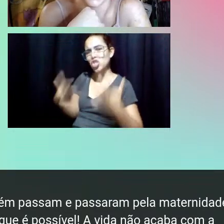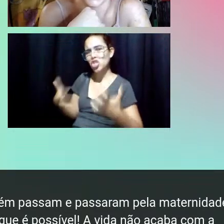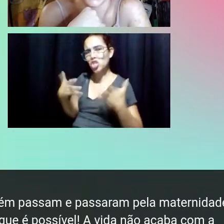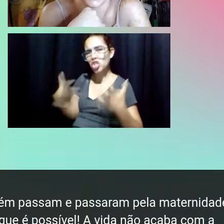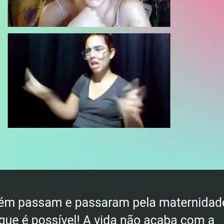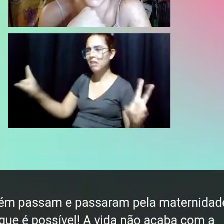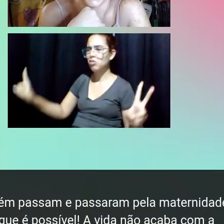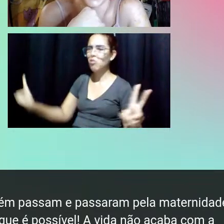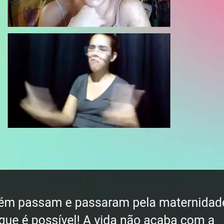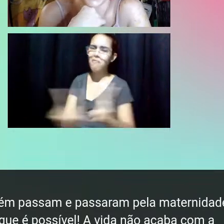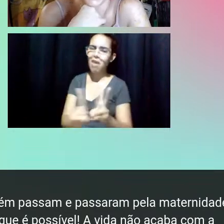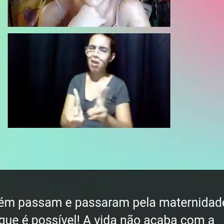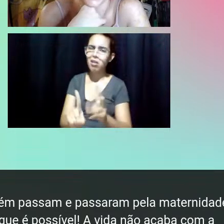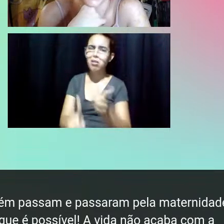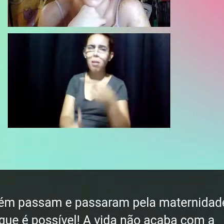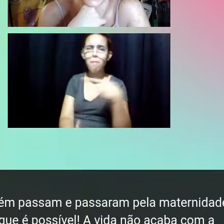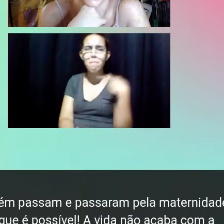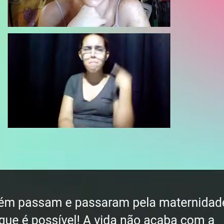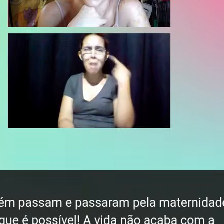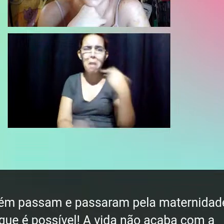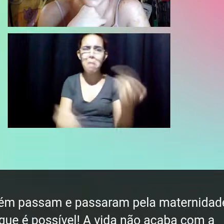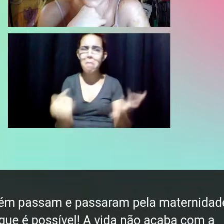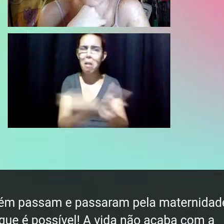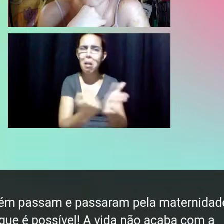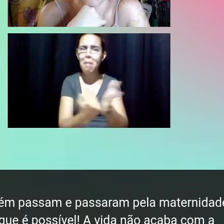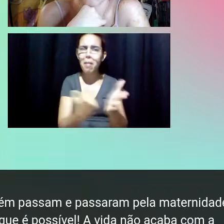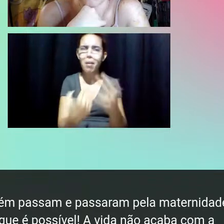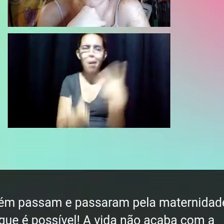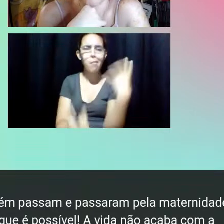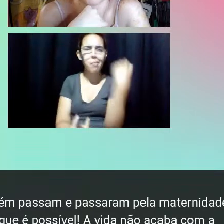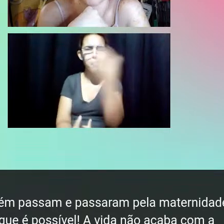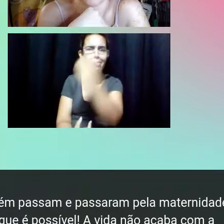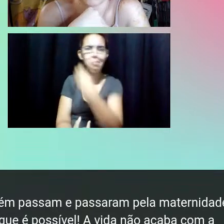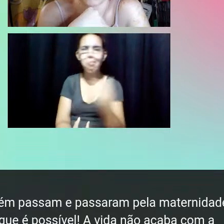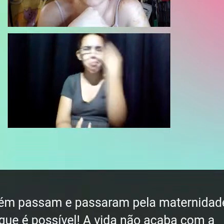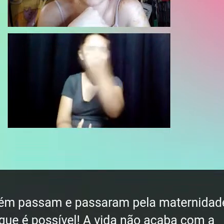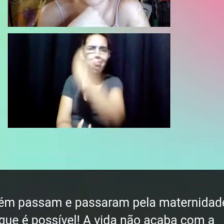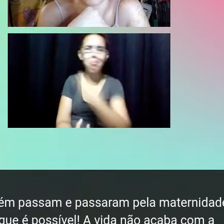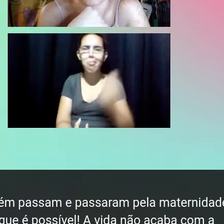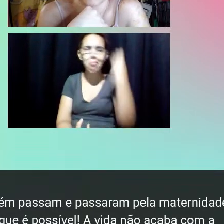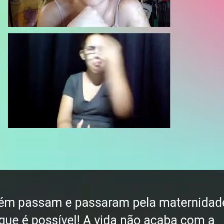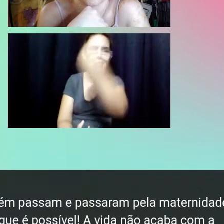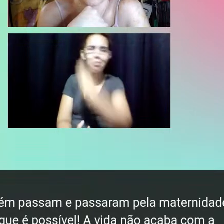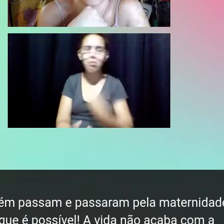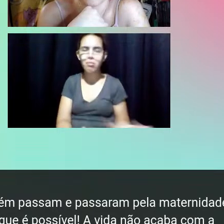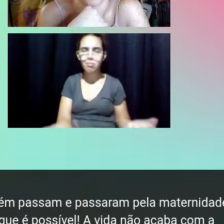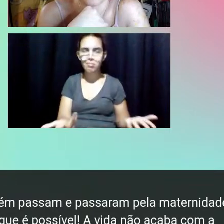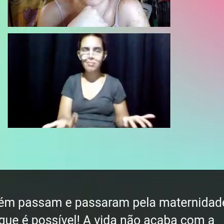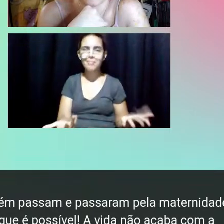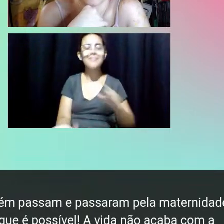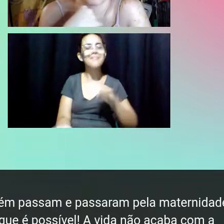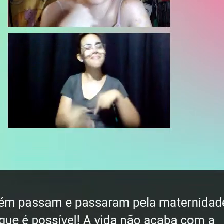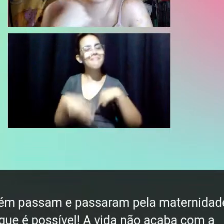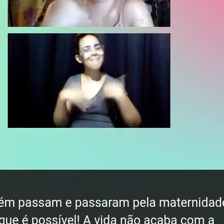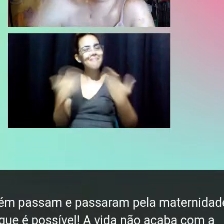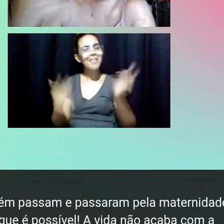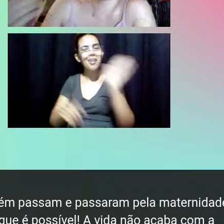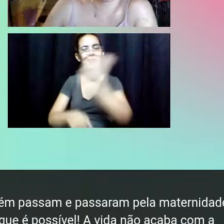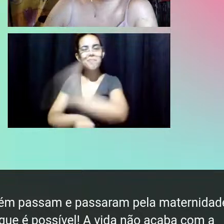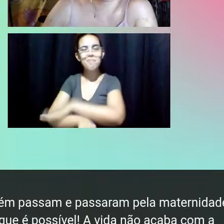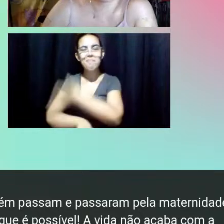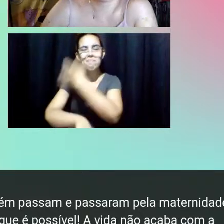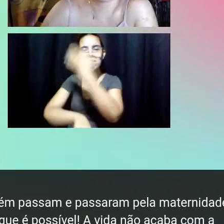E assim é, essa coisa da culpa vai nos acompanhar a vida toda. E aí vem,